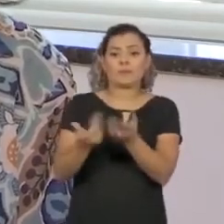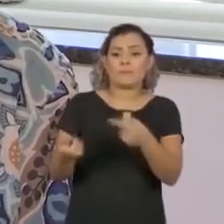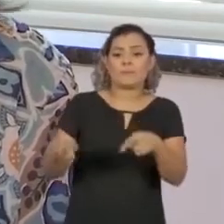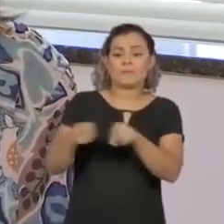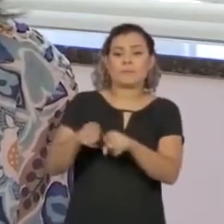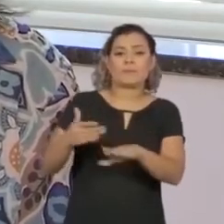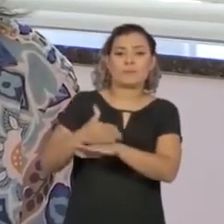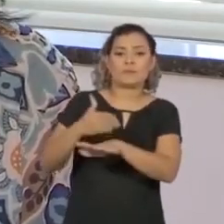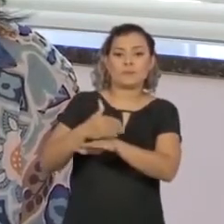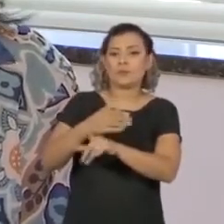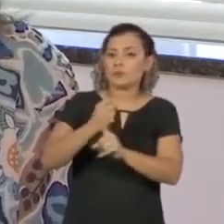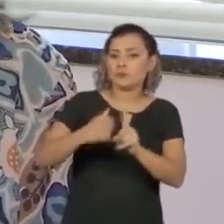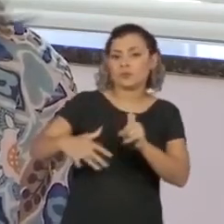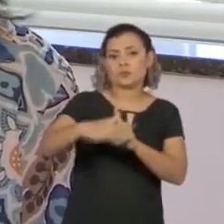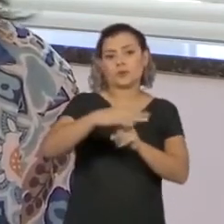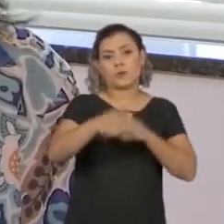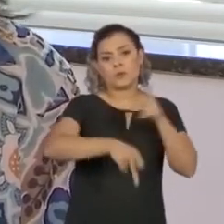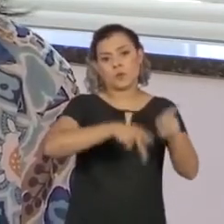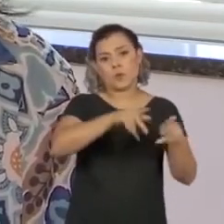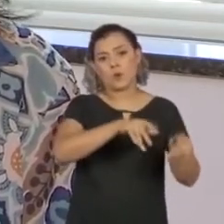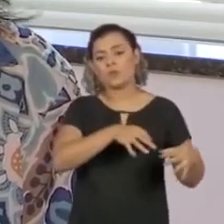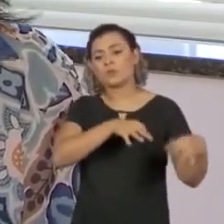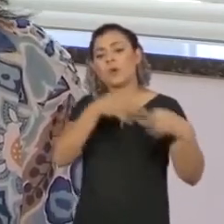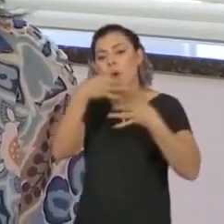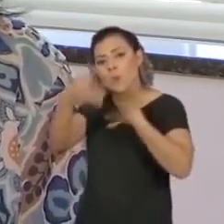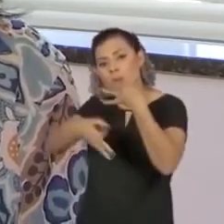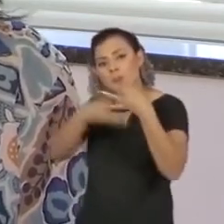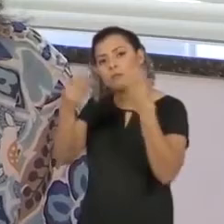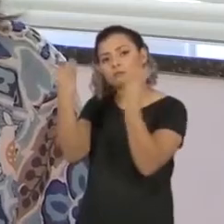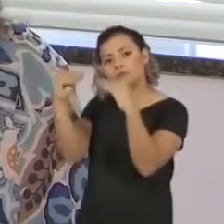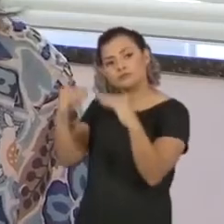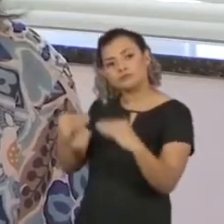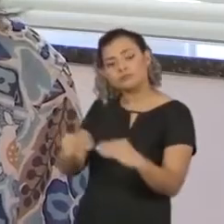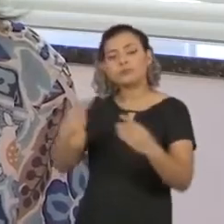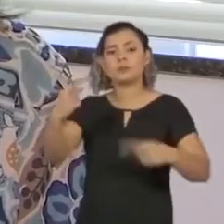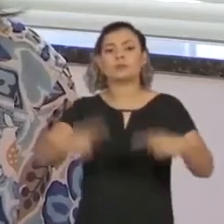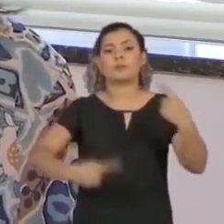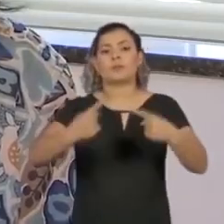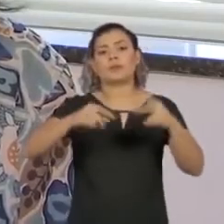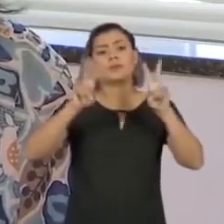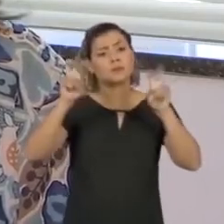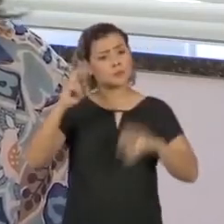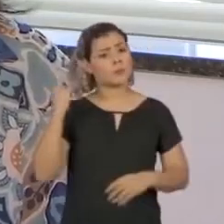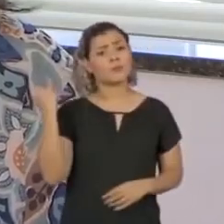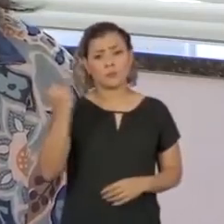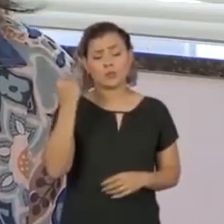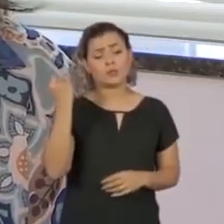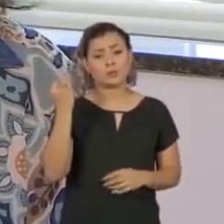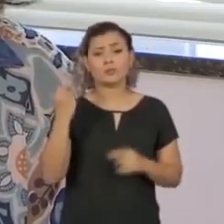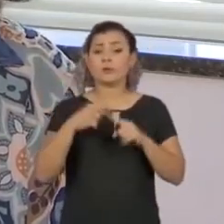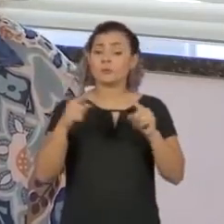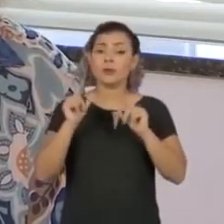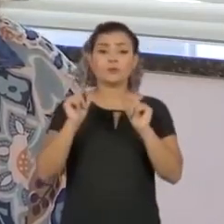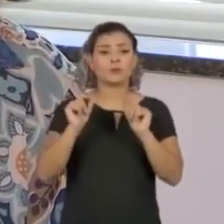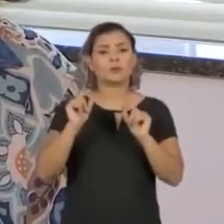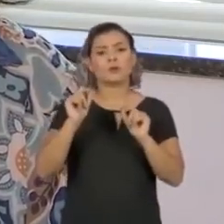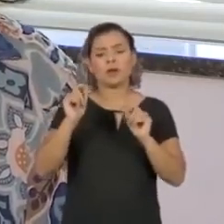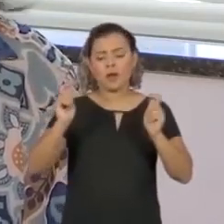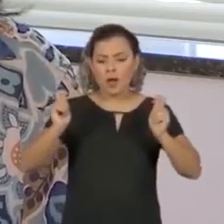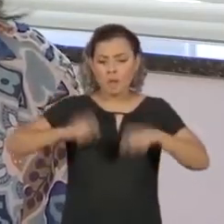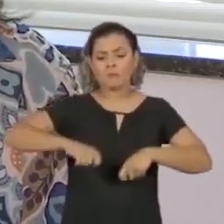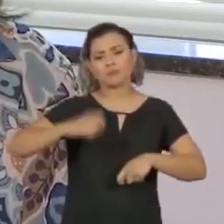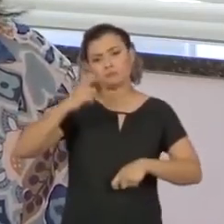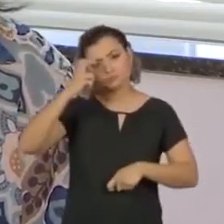uma participação social efetiva não apenas formal e que de volta esse tema que é importante mas a luz da sua